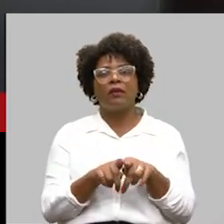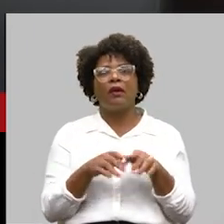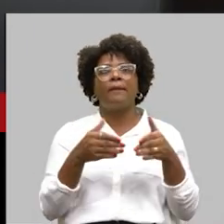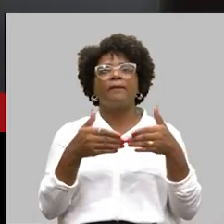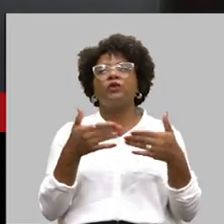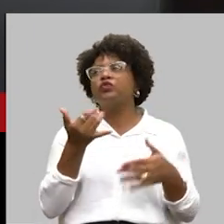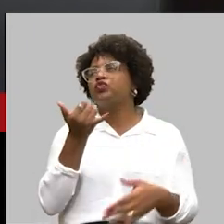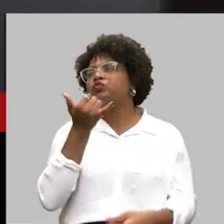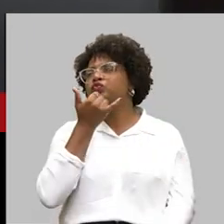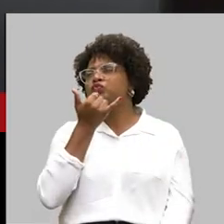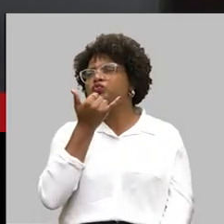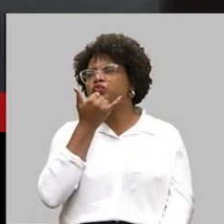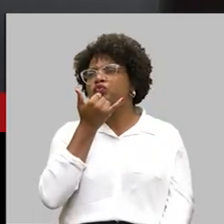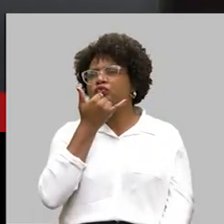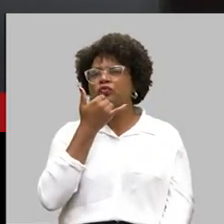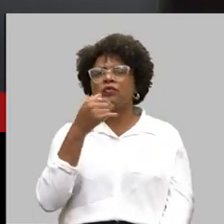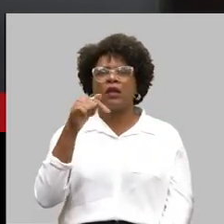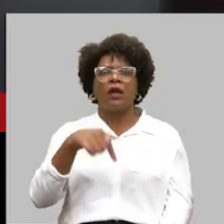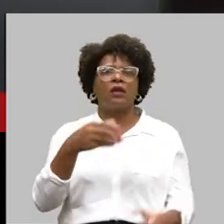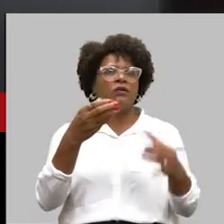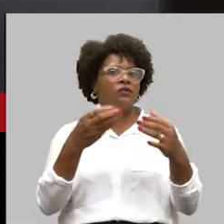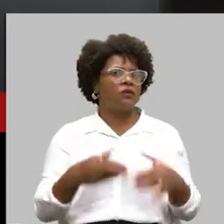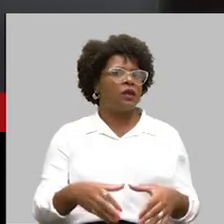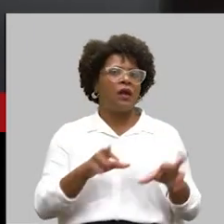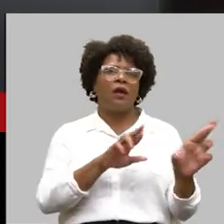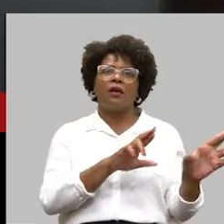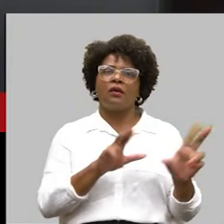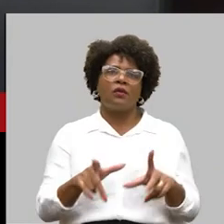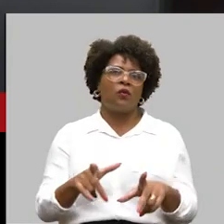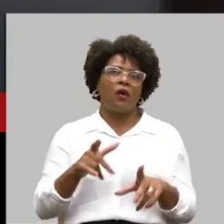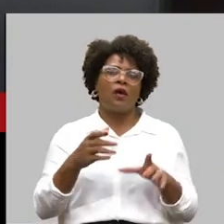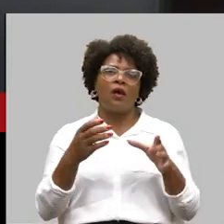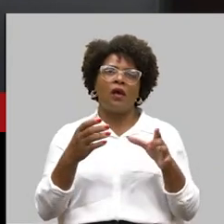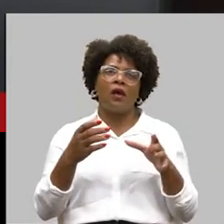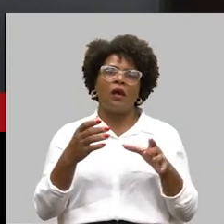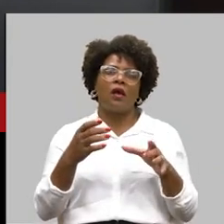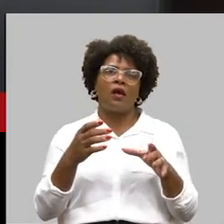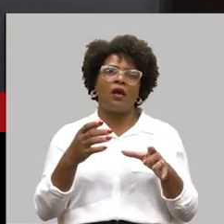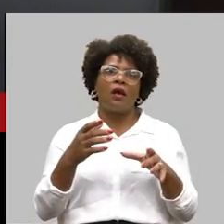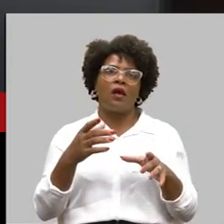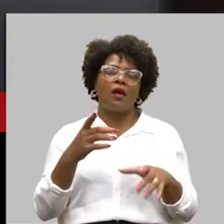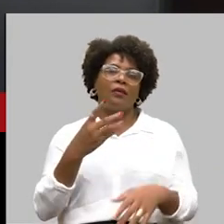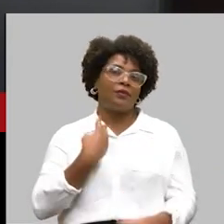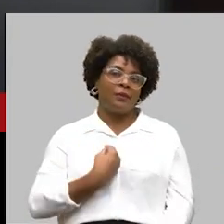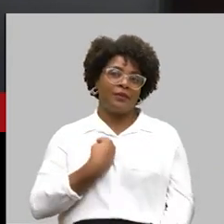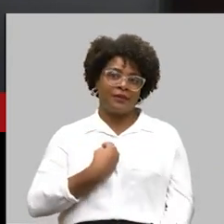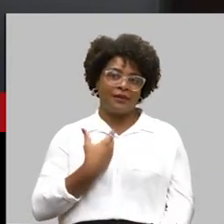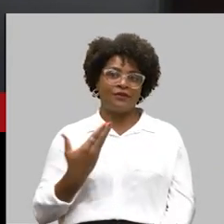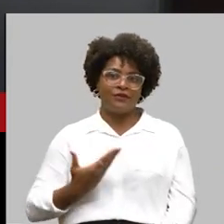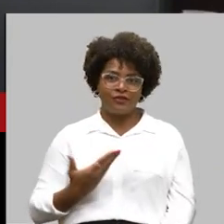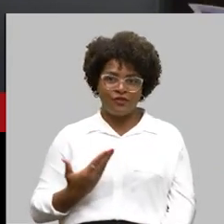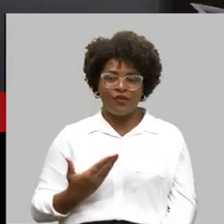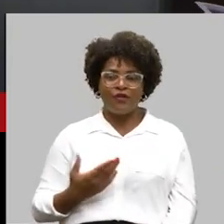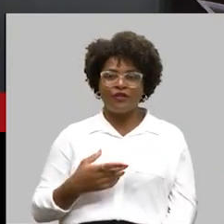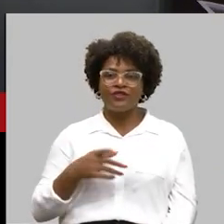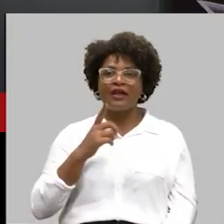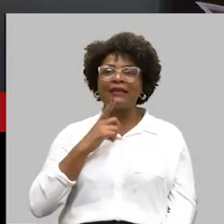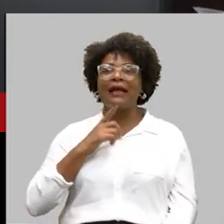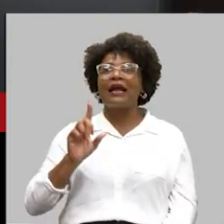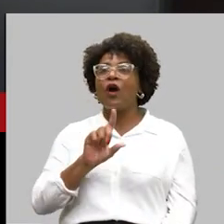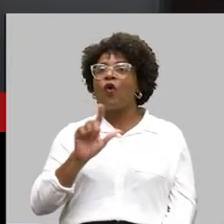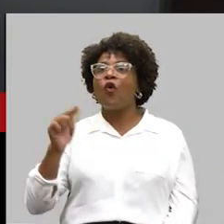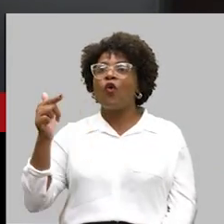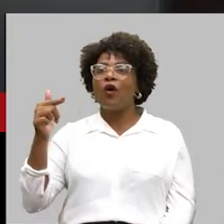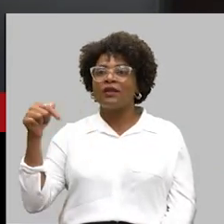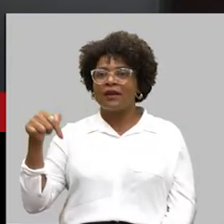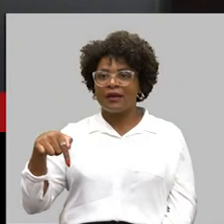desculpa esse lugar que não era o lugar que eu estaria hoje né A Companheira Sônia que vinha para aqui